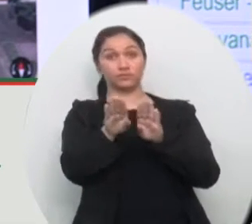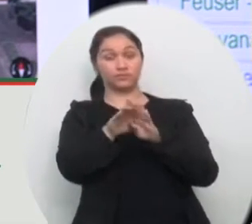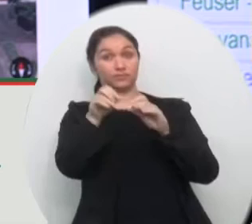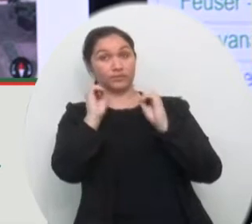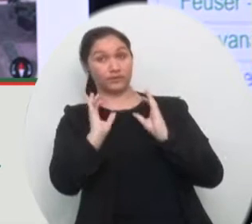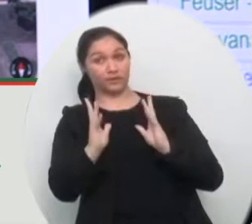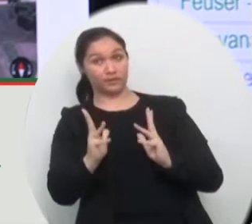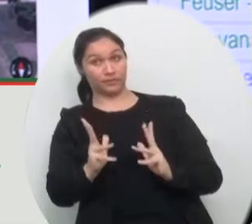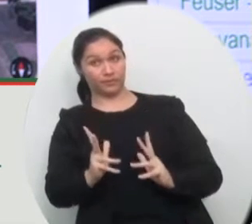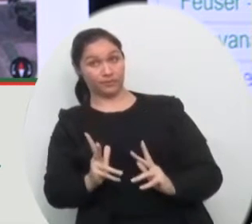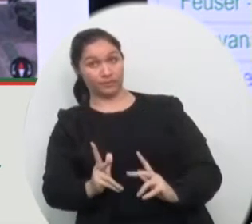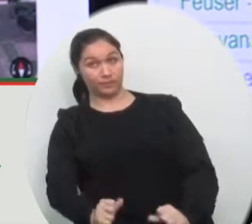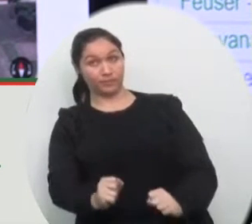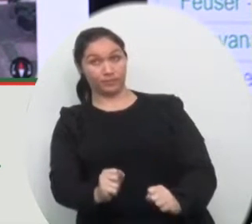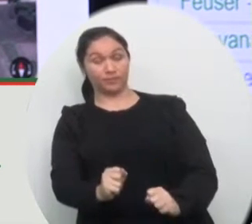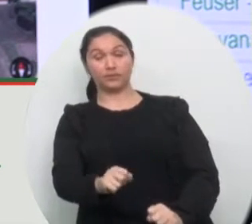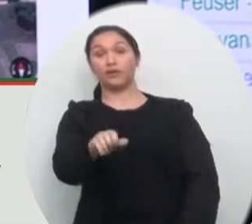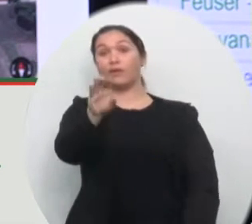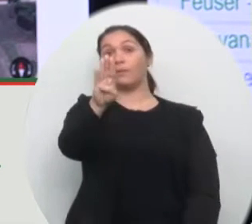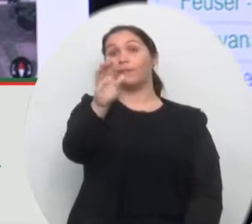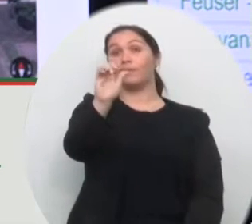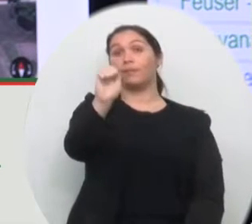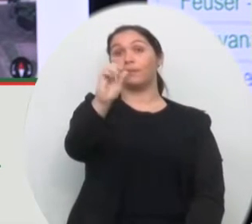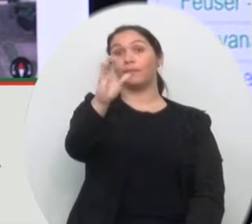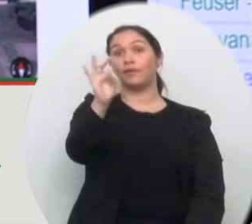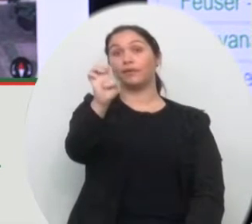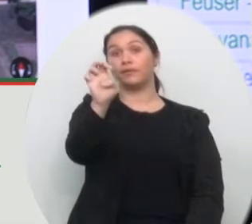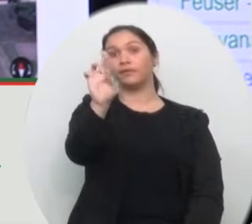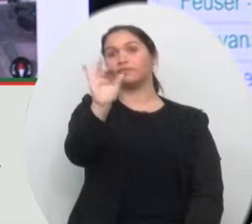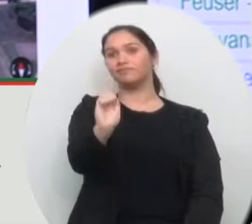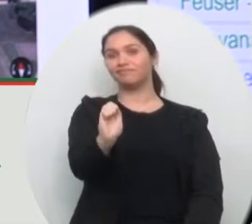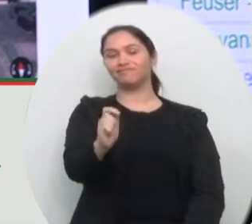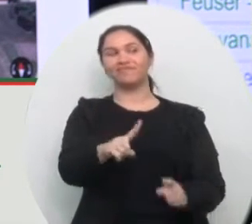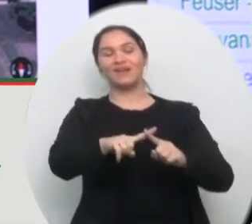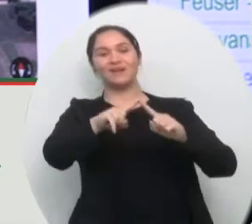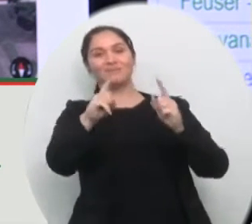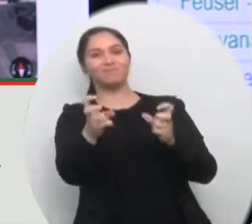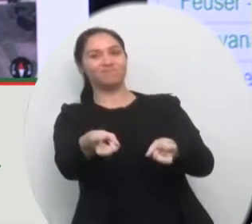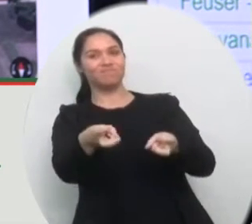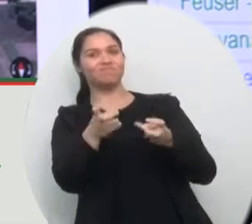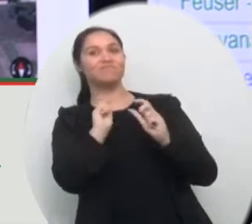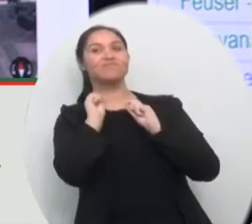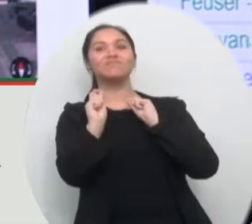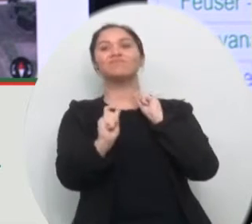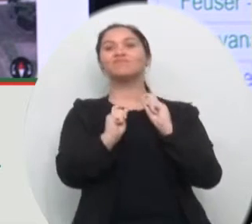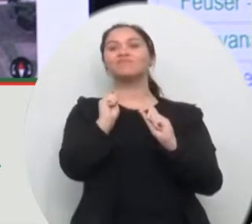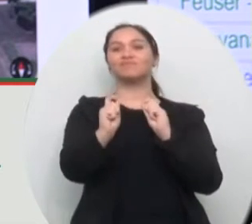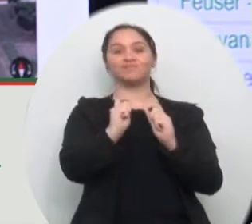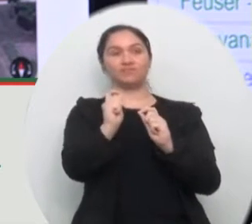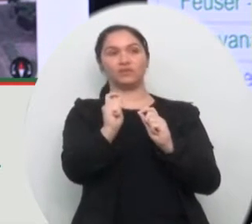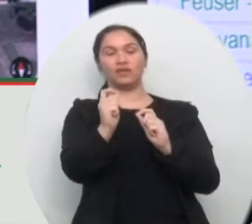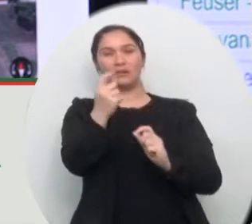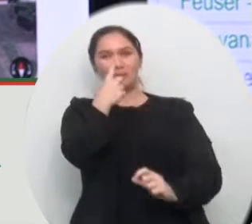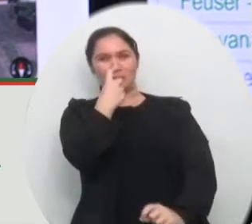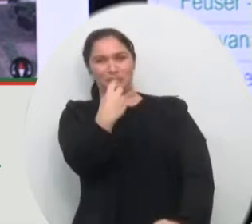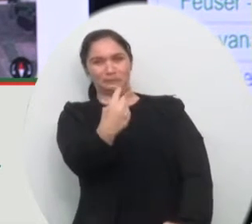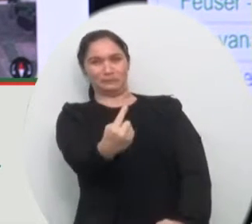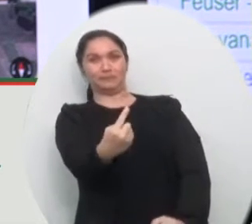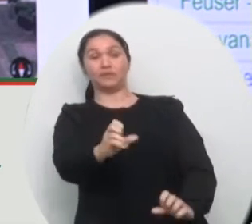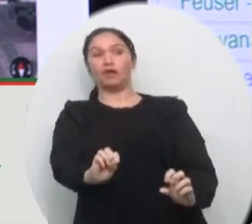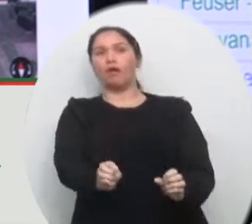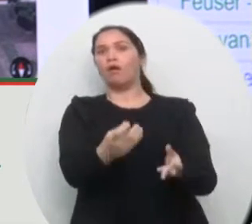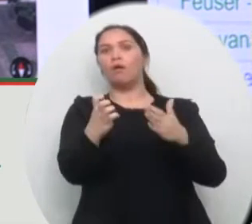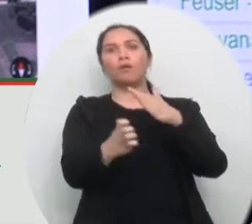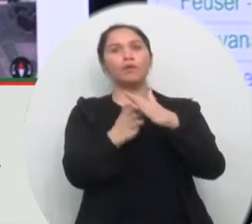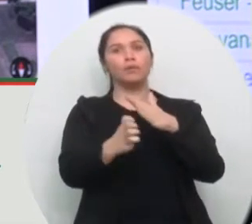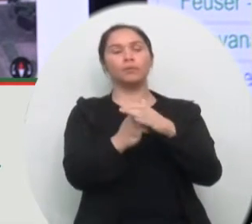porém, pelo odor e pelo mau cheiro, visivelmente, e por odor não dá para ver que não está sendo feito, a empresa não está tratando.